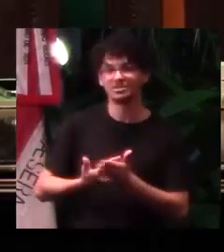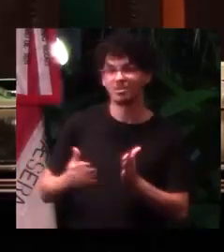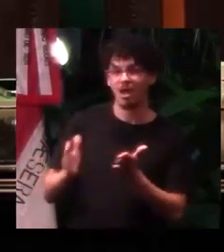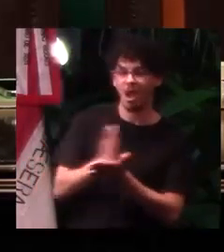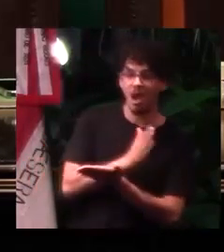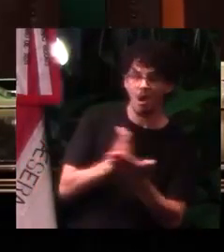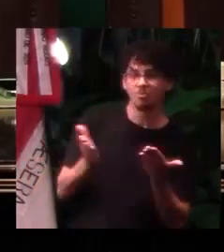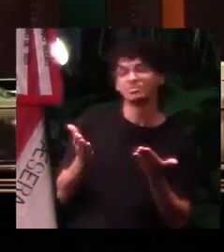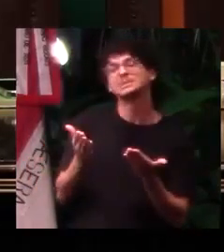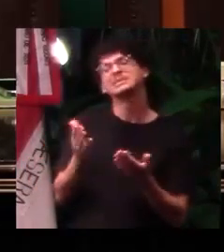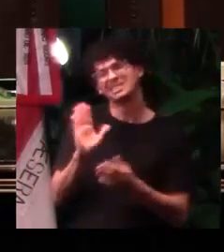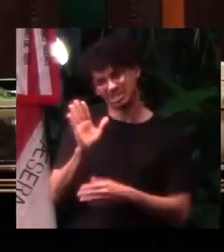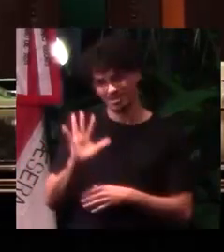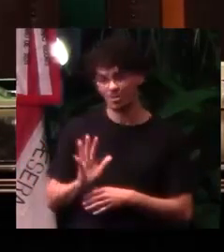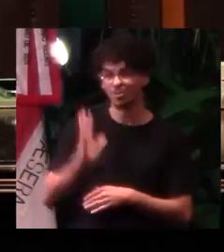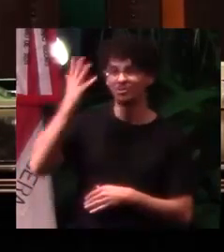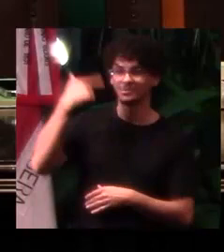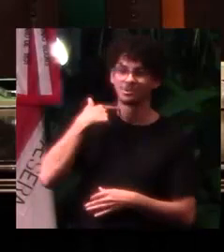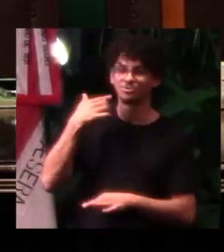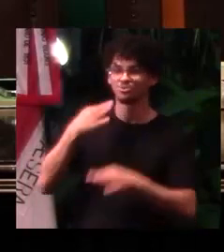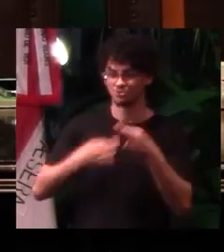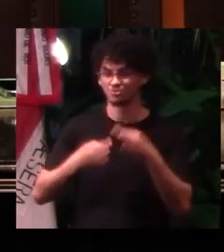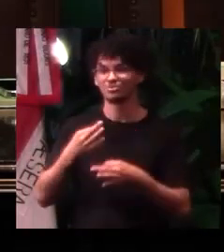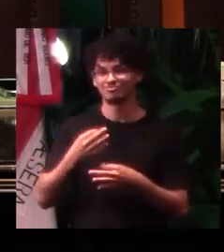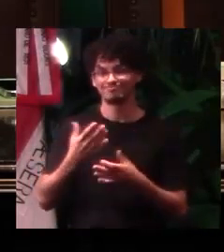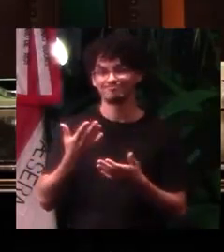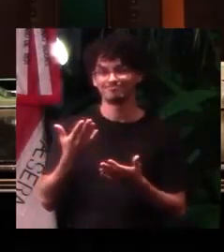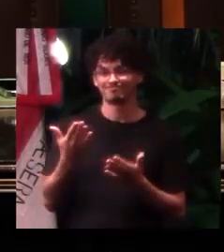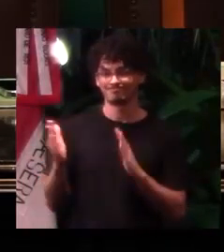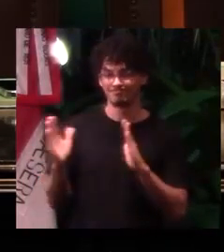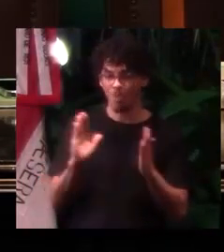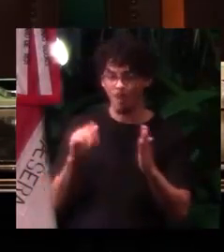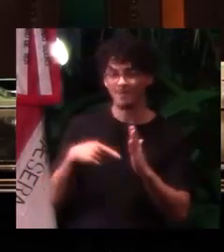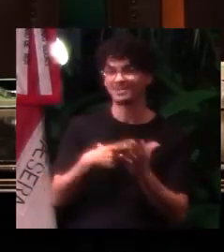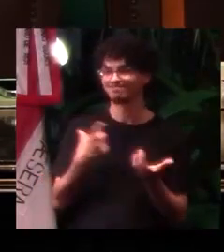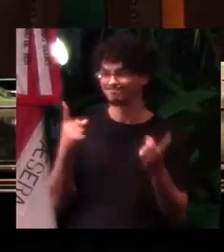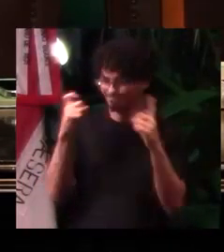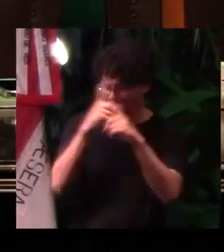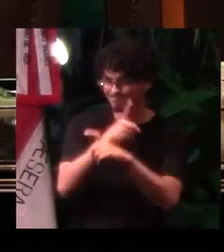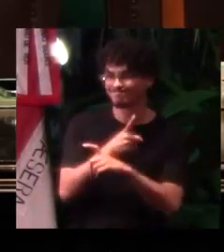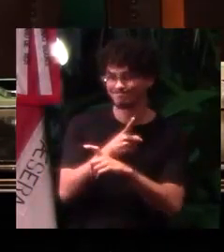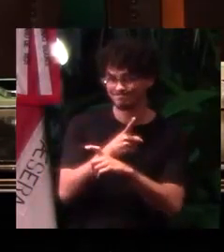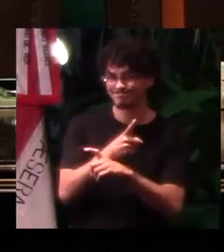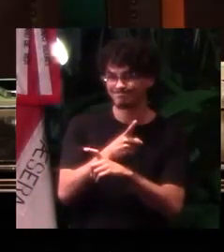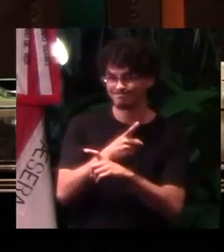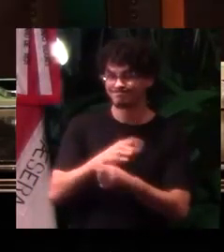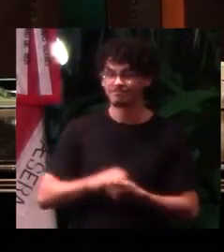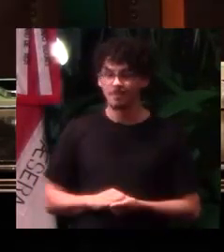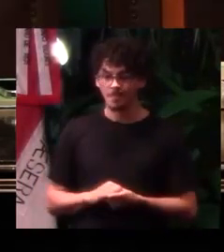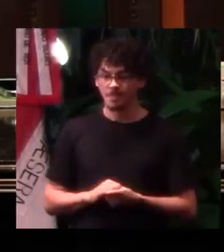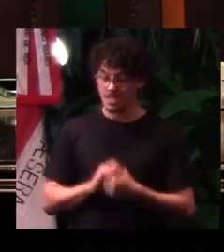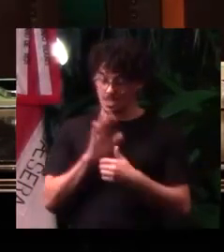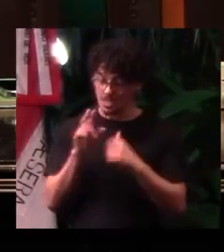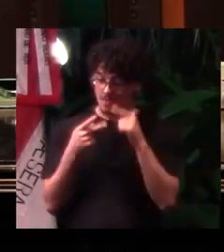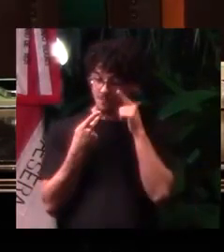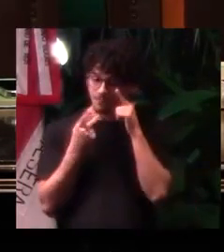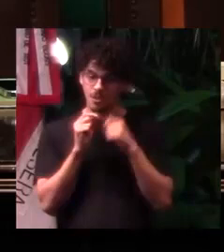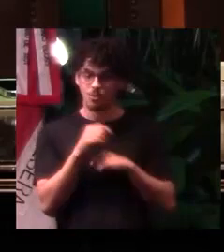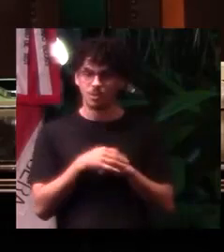que ocorreu em momentos também, em momentos trágicos. E ela vai dizer o